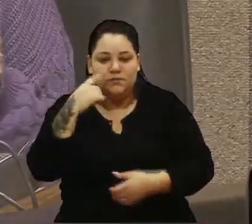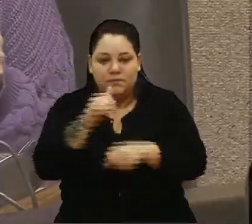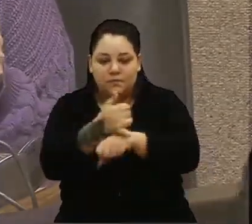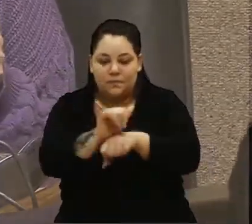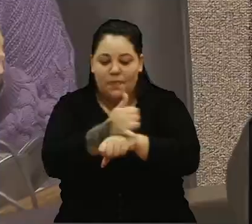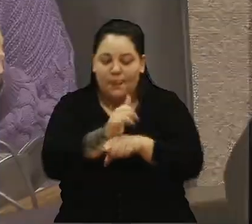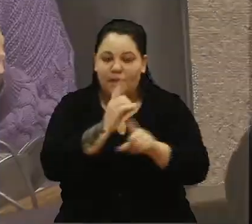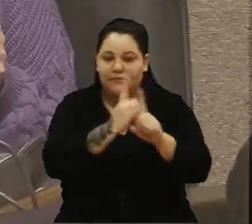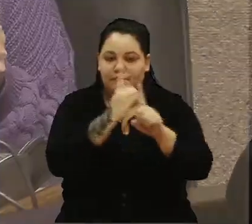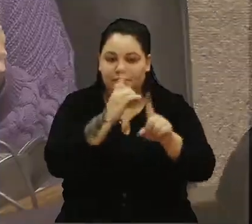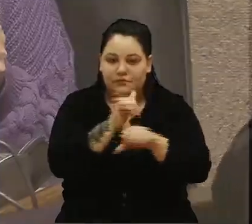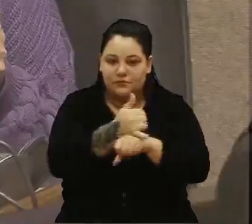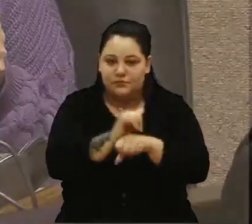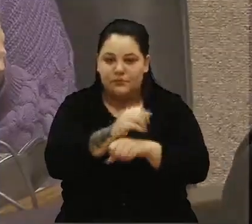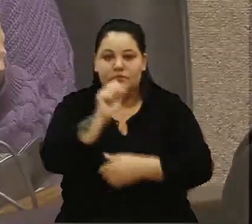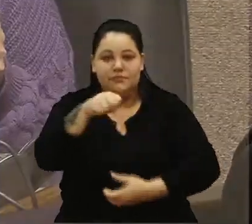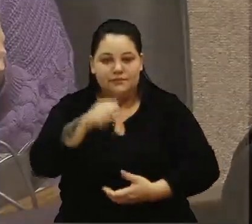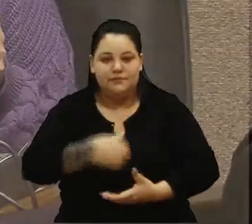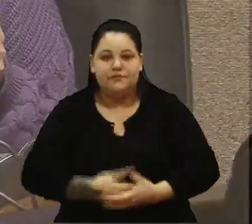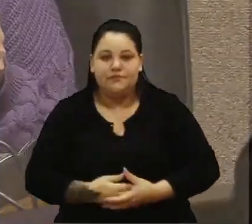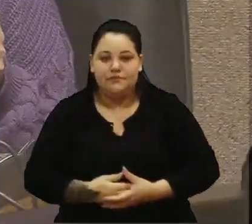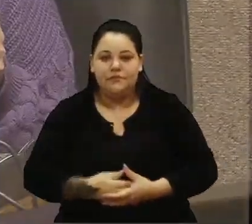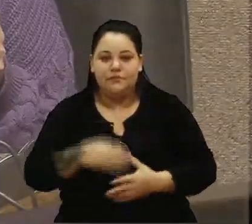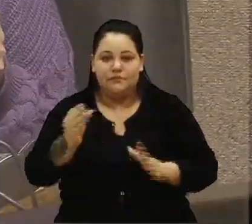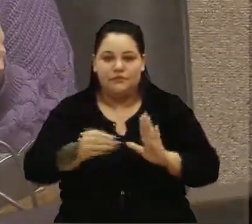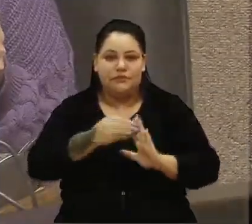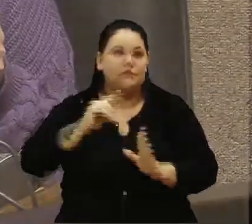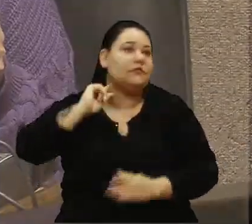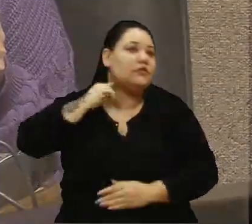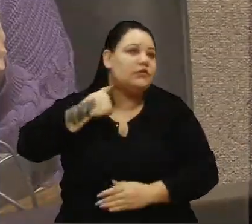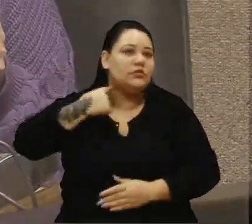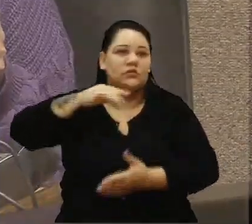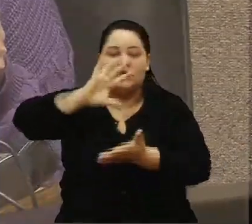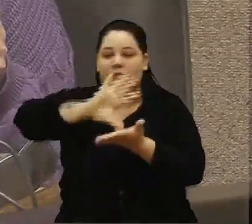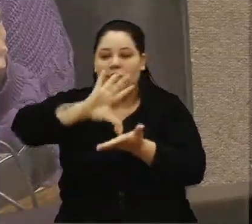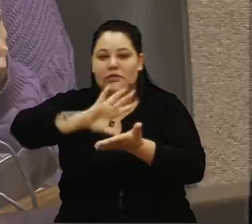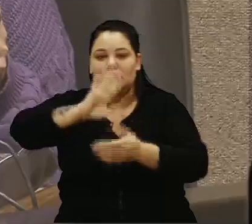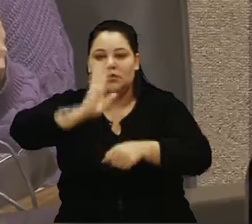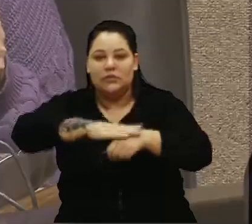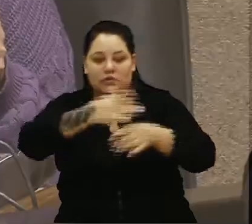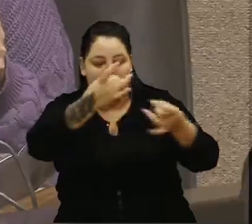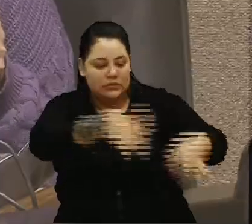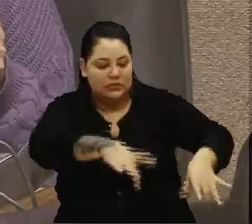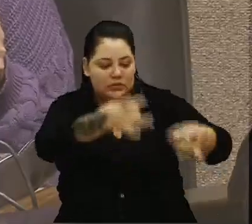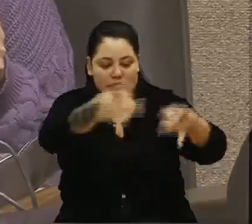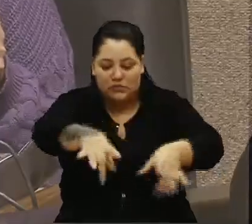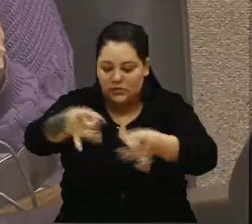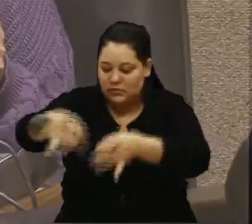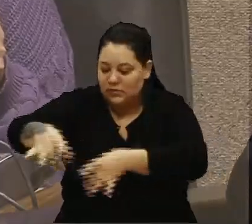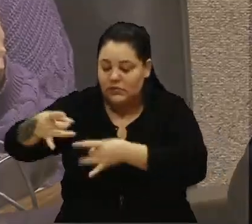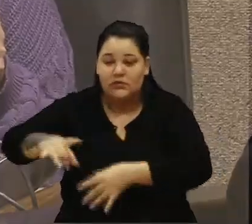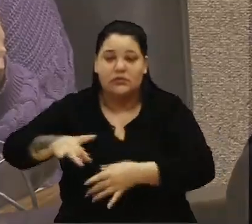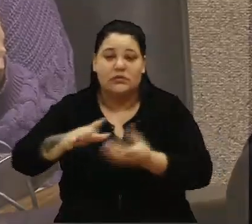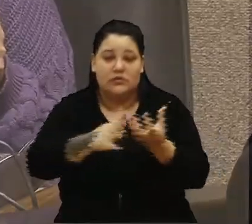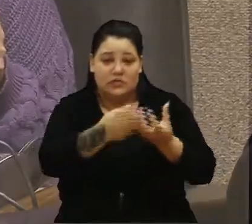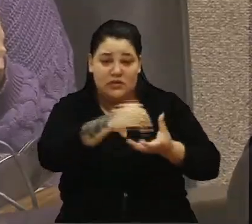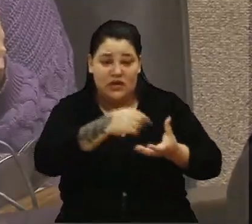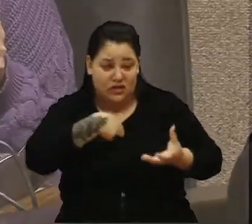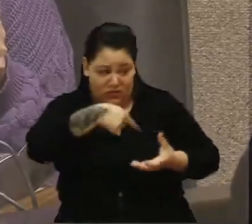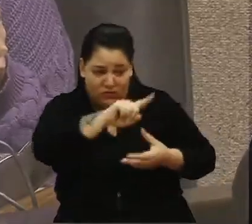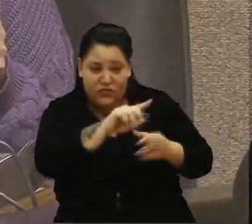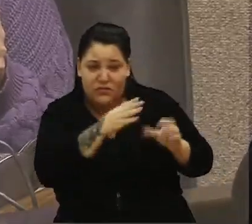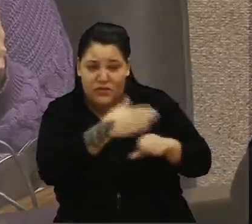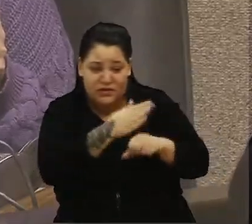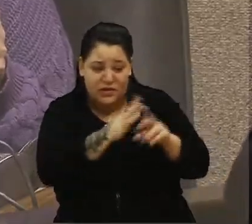alternativas para isso. Colocação de lixeiras nas nossas praças, mais bota fora feito pela Codeca. E eu fui na reunião com a presidente da